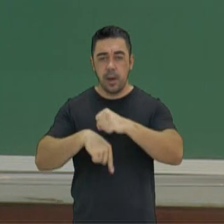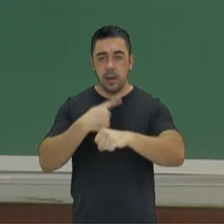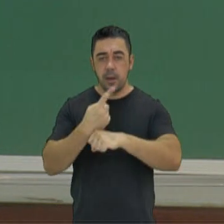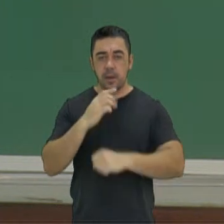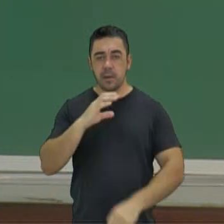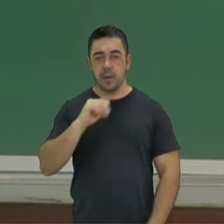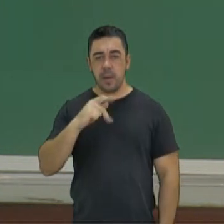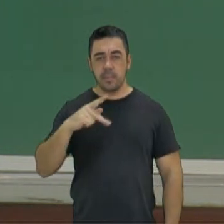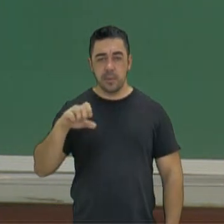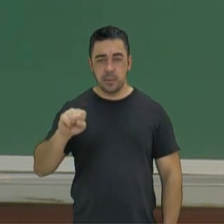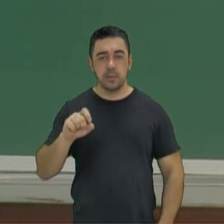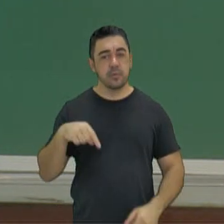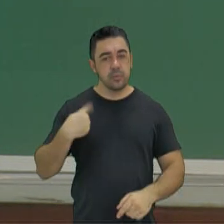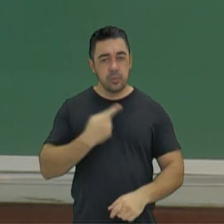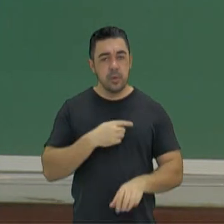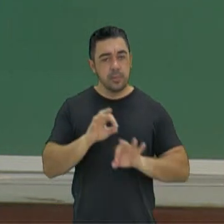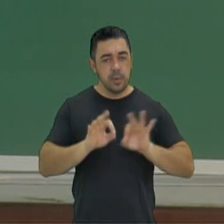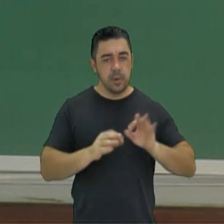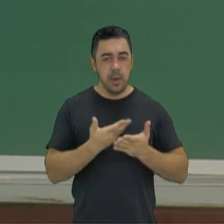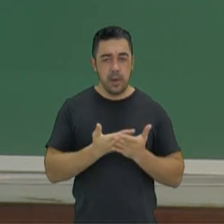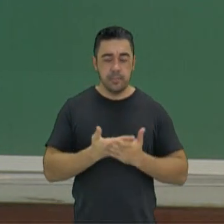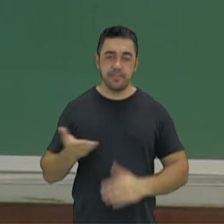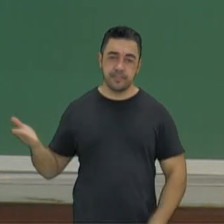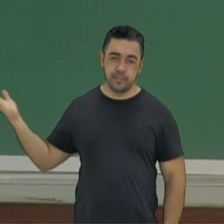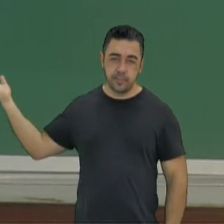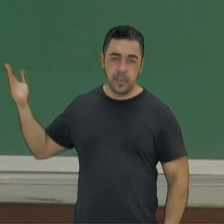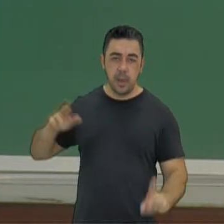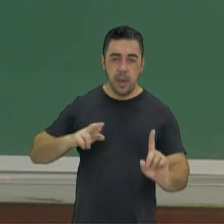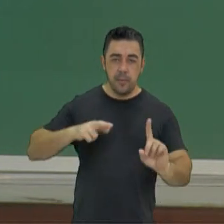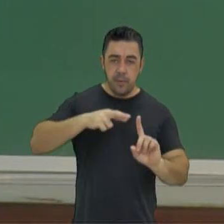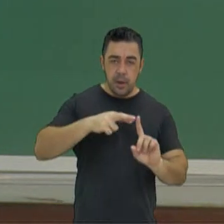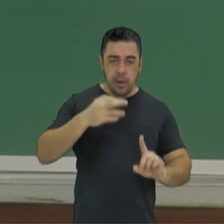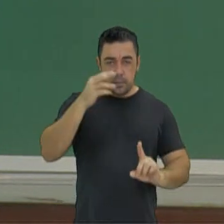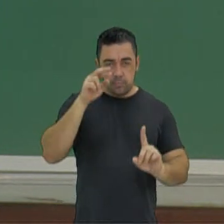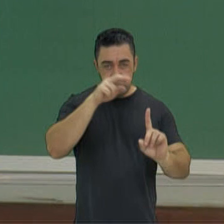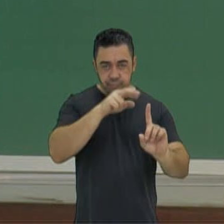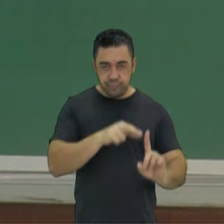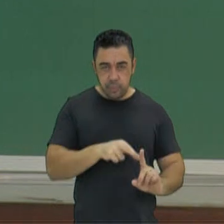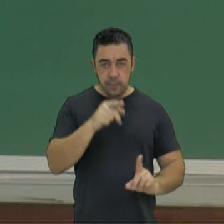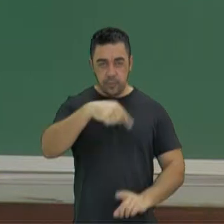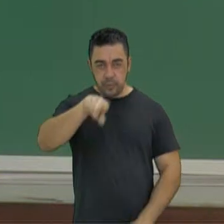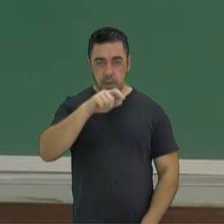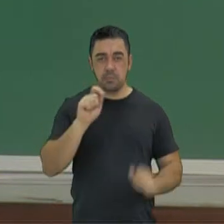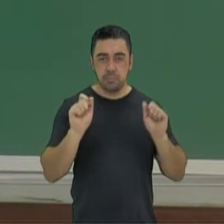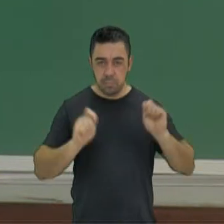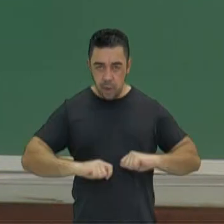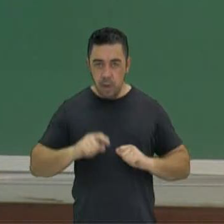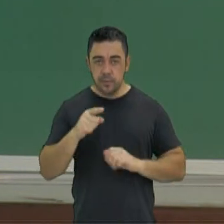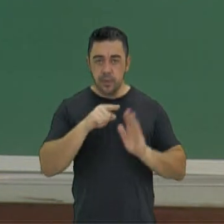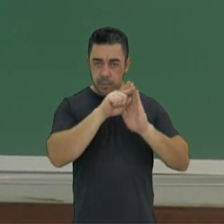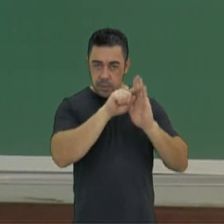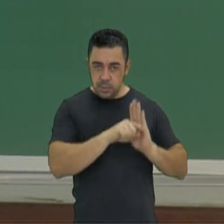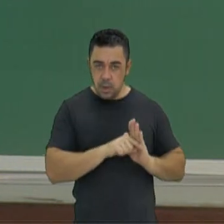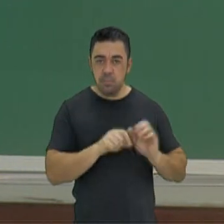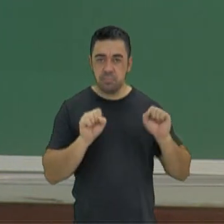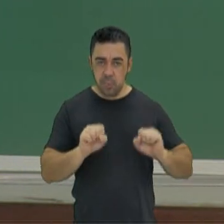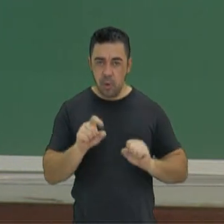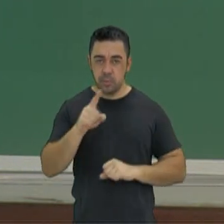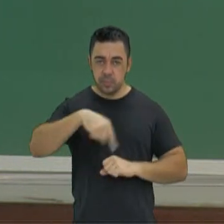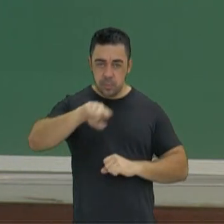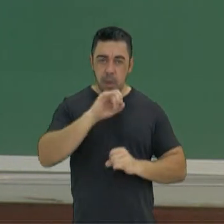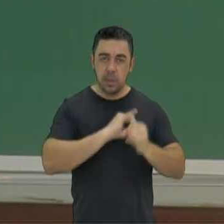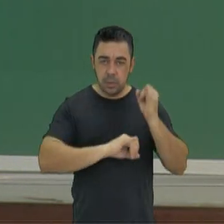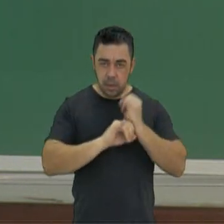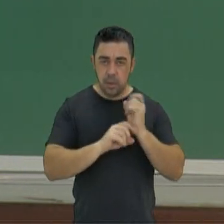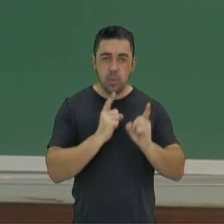preparação das aulas. Então aqui estão as referências, vocês podem e devem consultar, elas estão disponíveis na